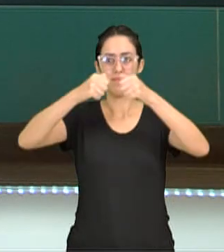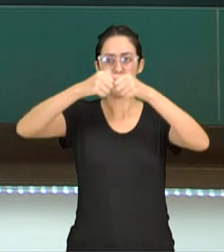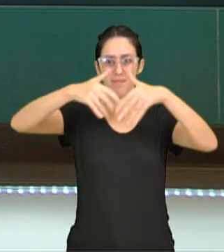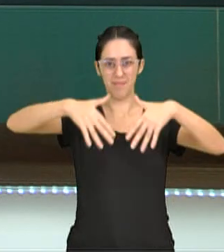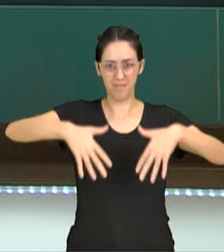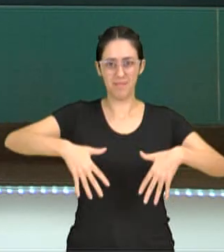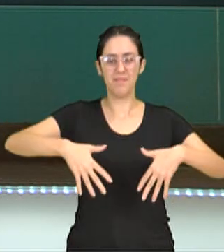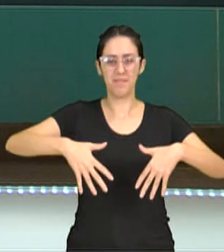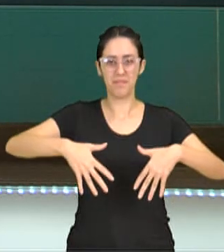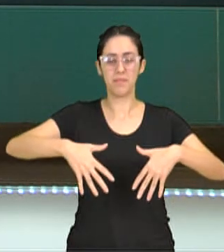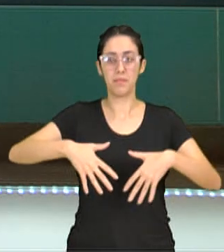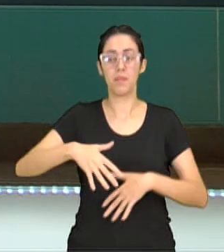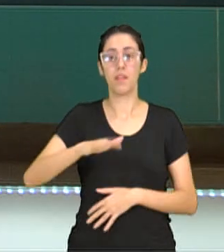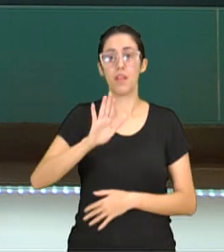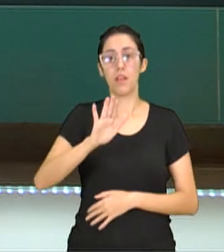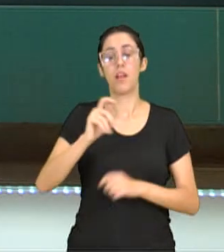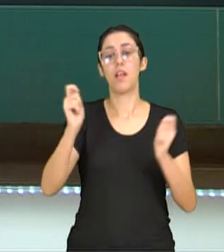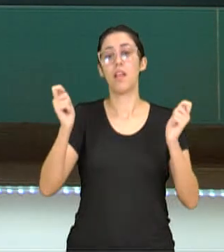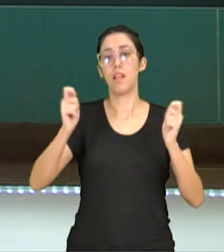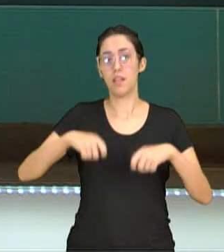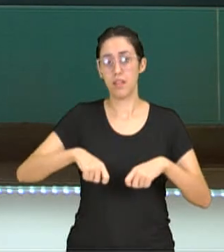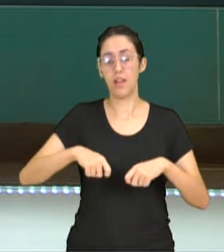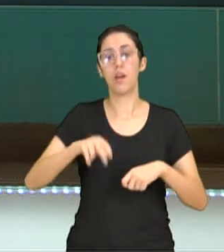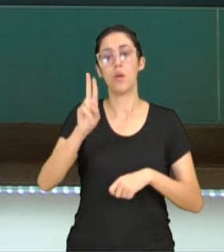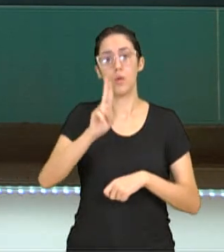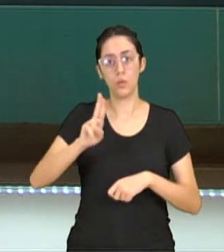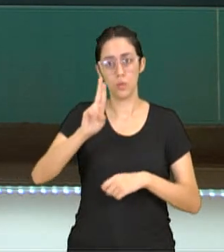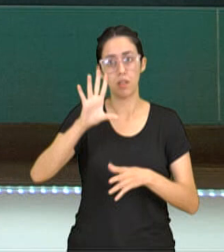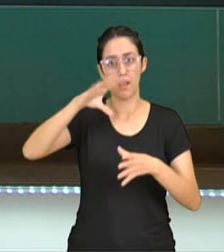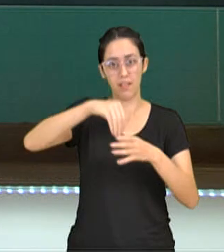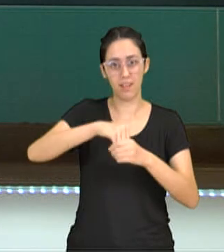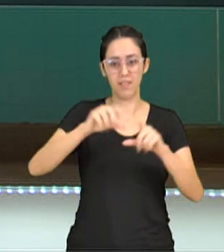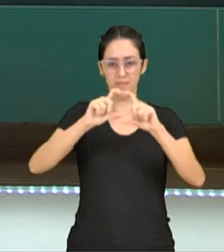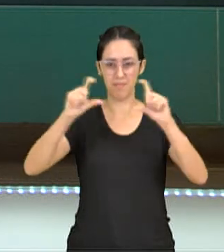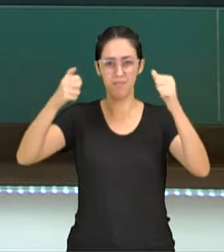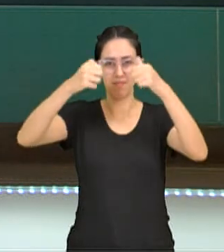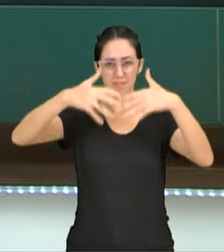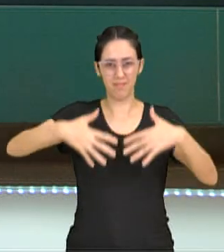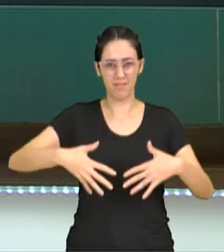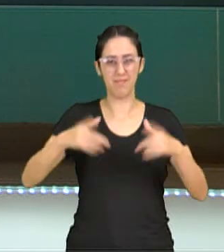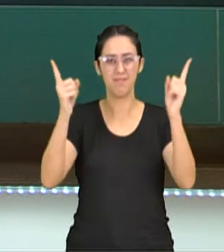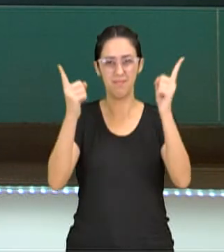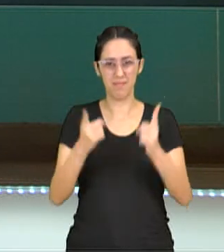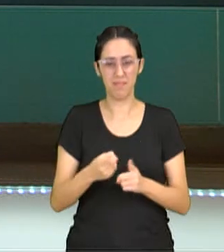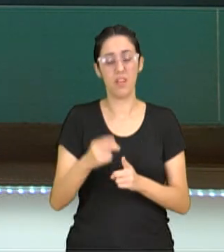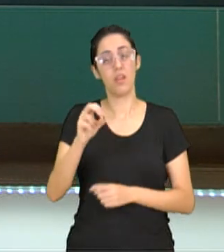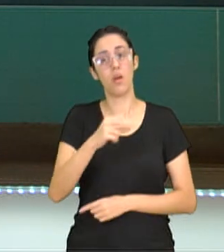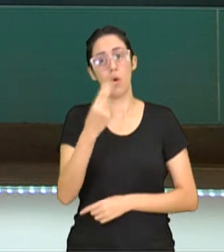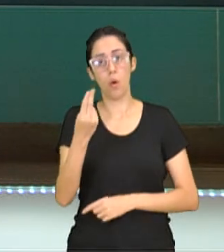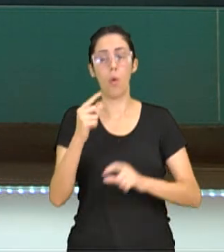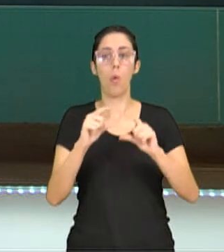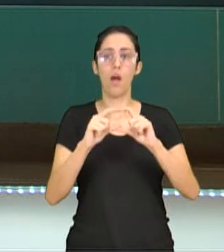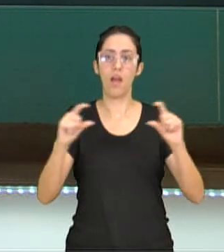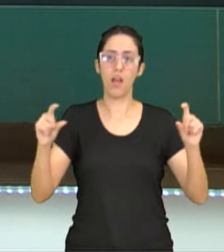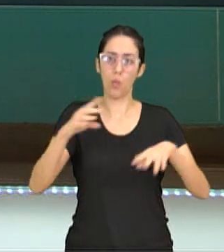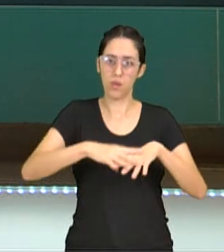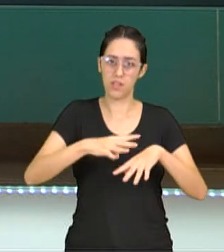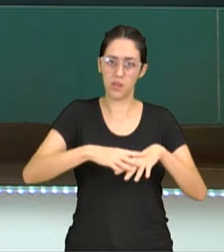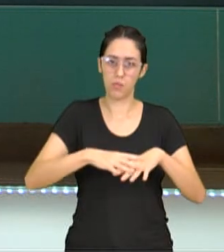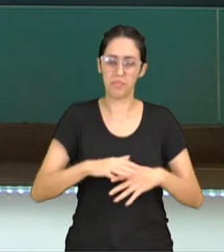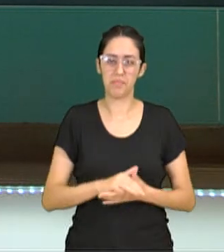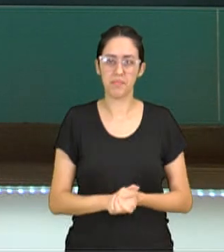tem problema, você pode usar a fatoração na expressão quanto na equação, tá bom? Então, olha aqui,